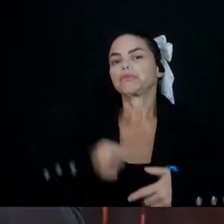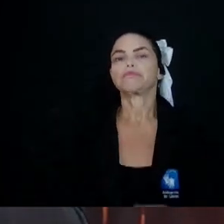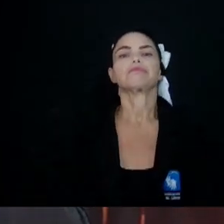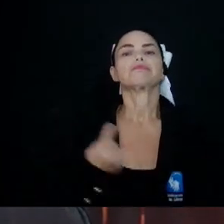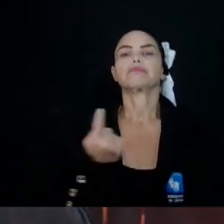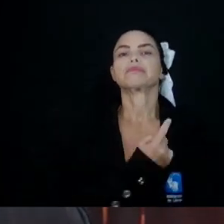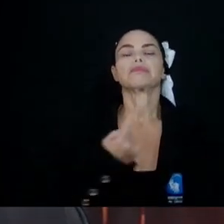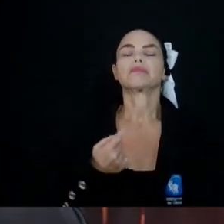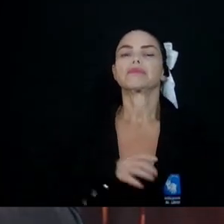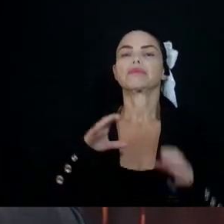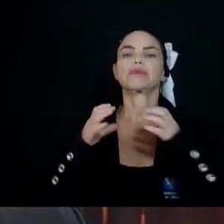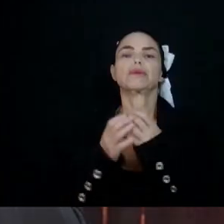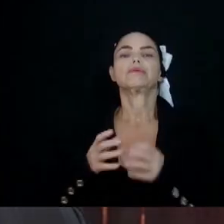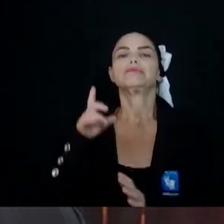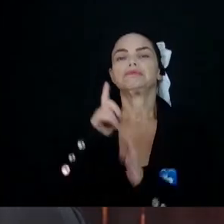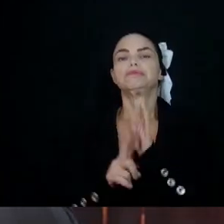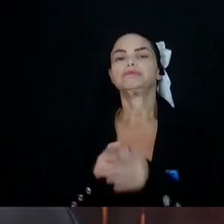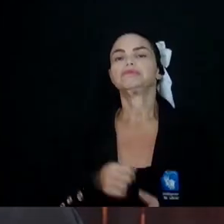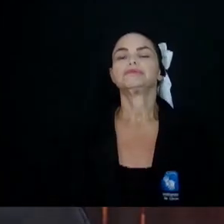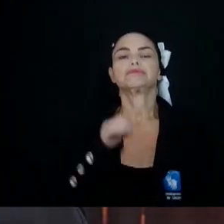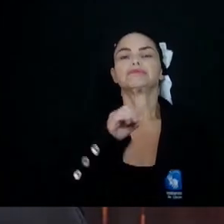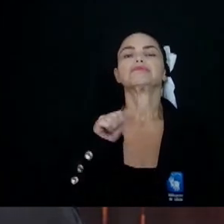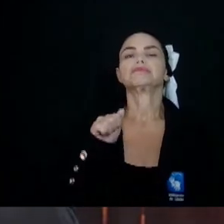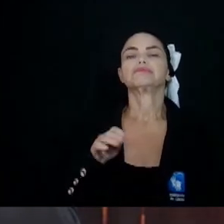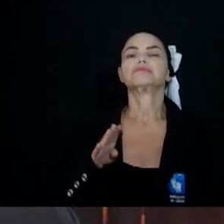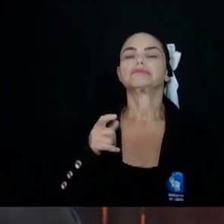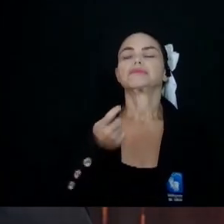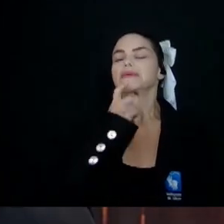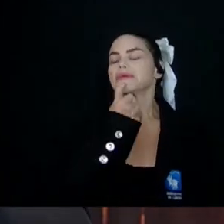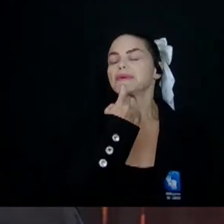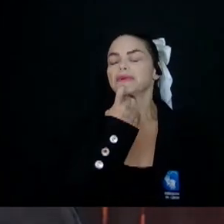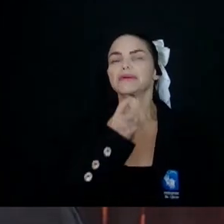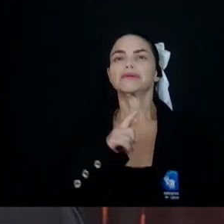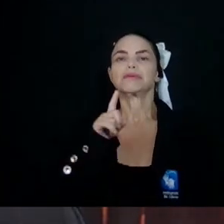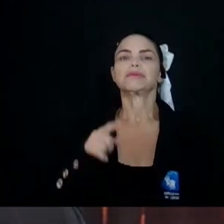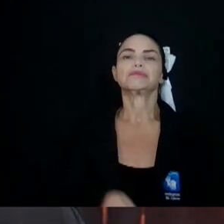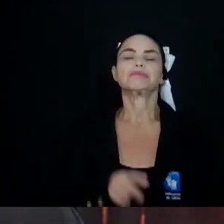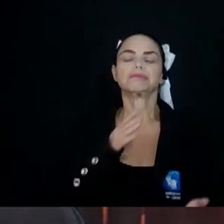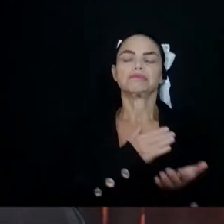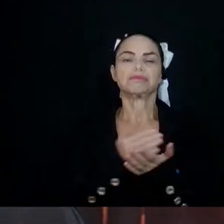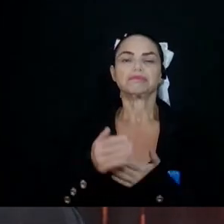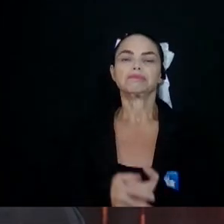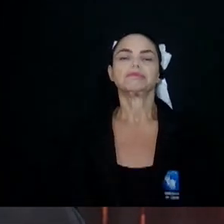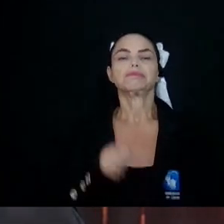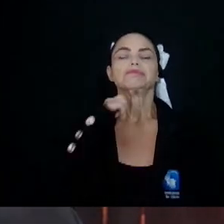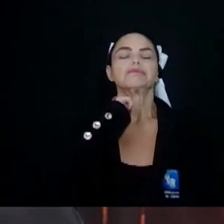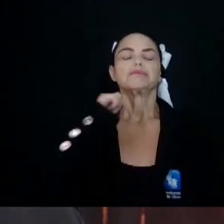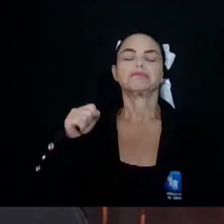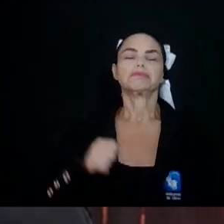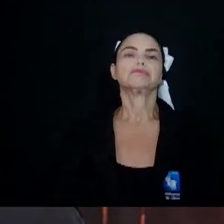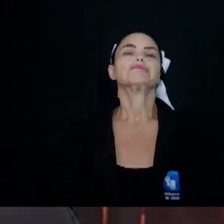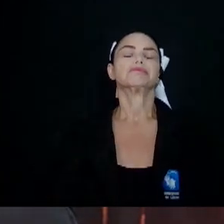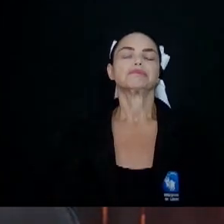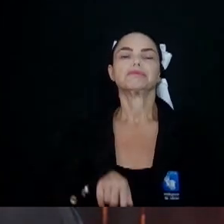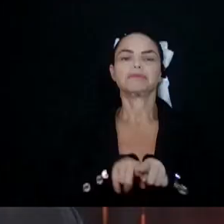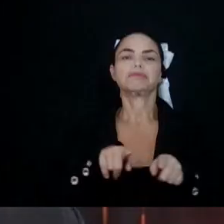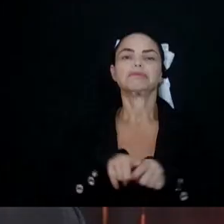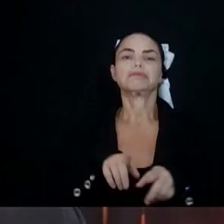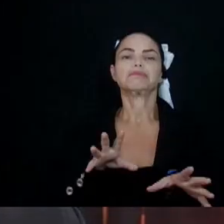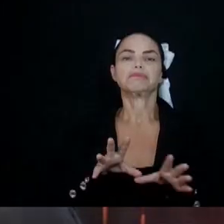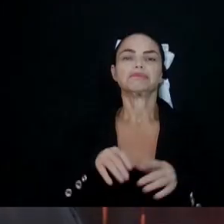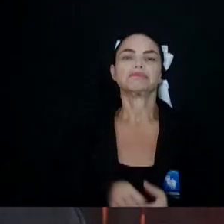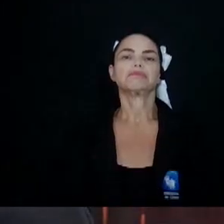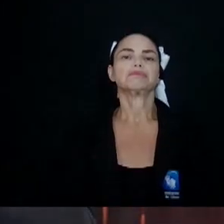da Comissão de Direito Digital da OAB aqui de Campinas, no começo agora de abril, nós vamos também trazer